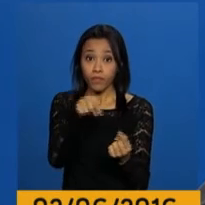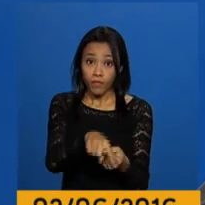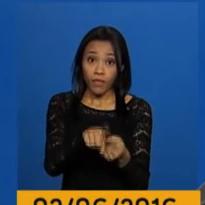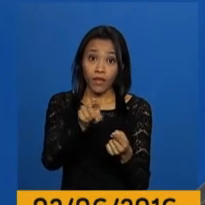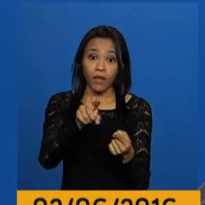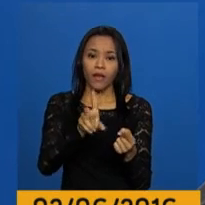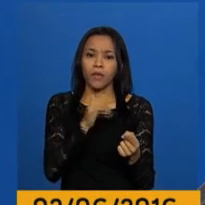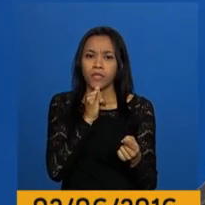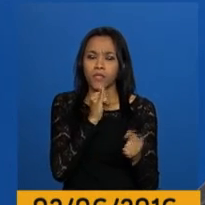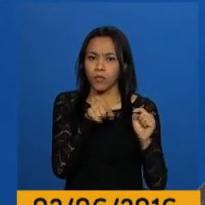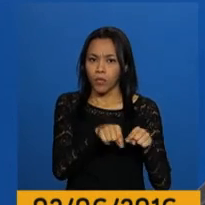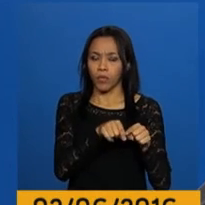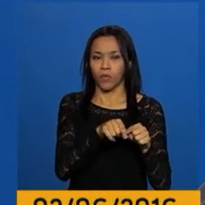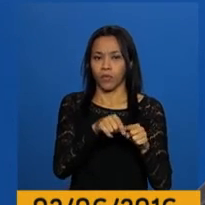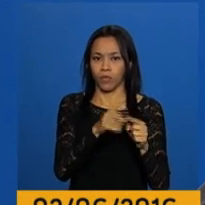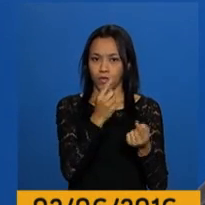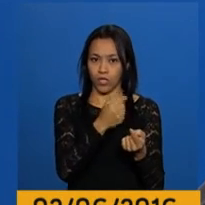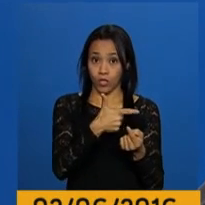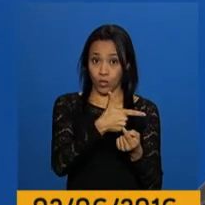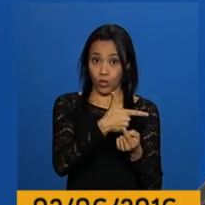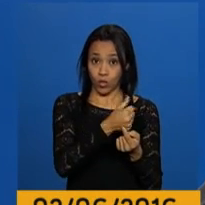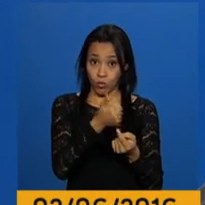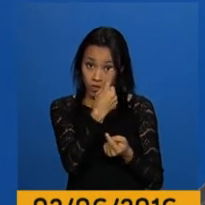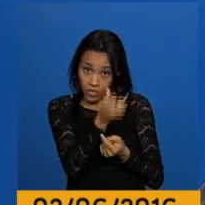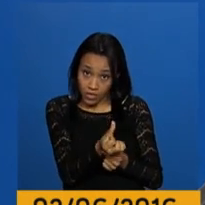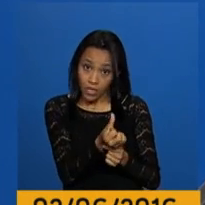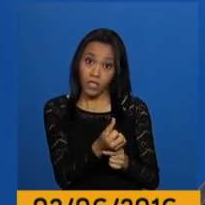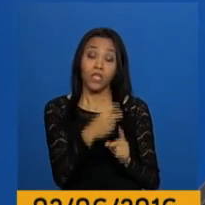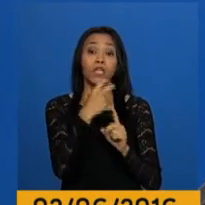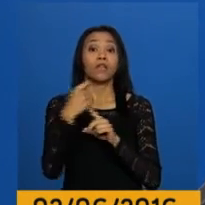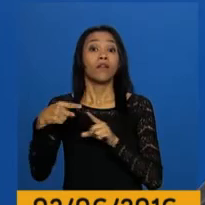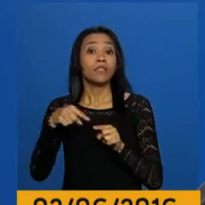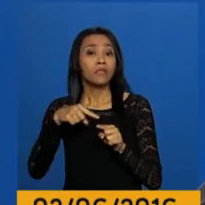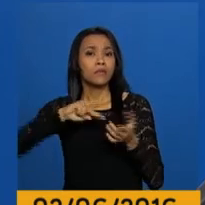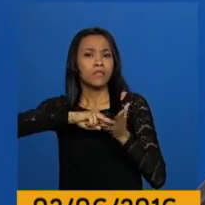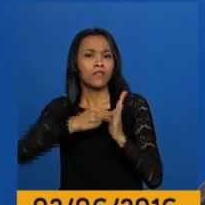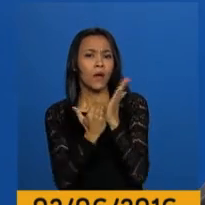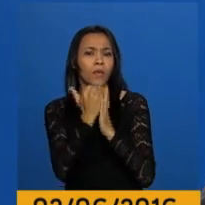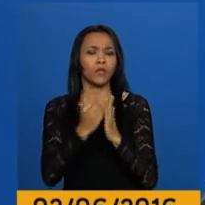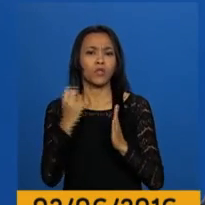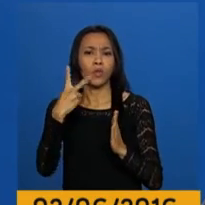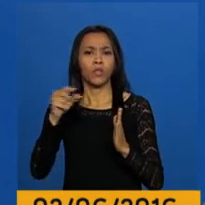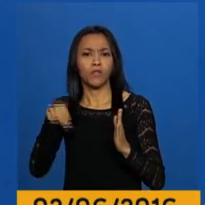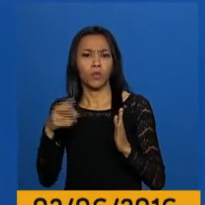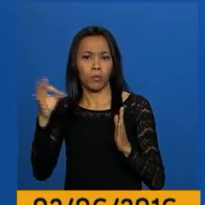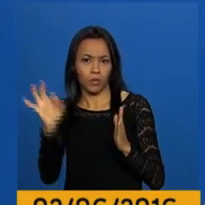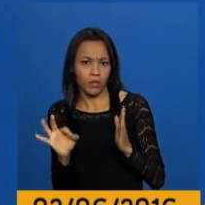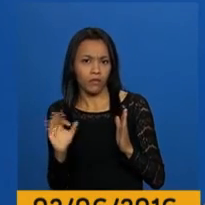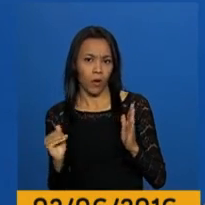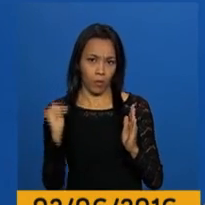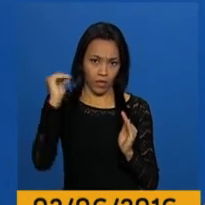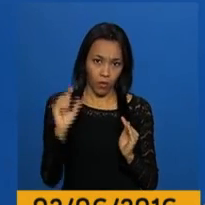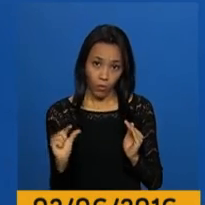2,5% sobre a folha em 2016. Isso significa, comparando o que seria a folha de